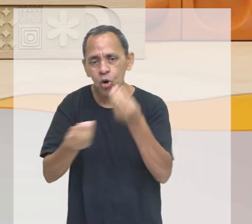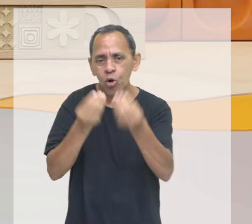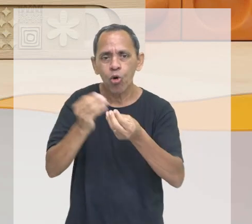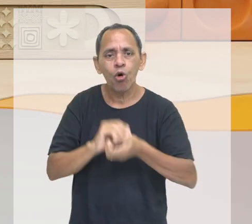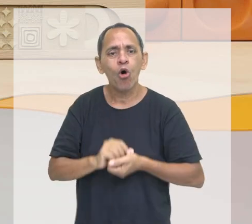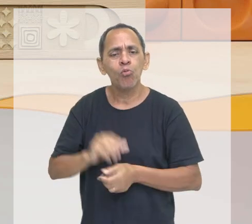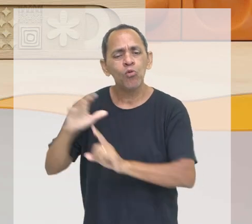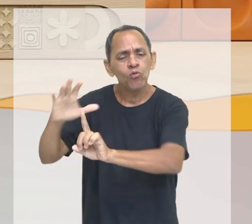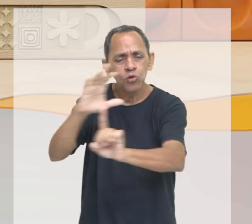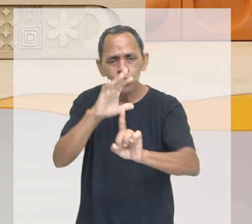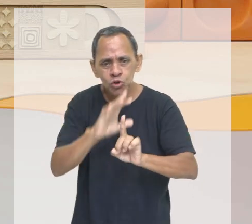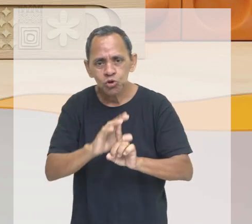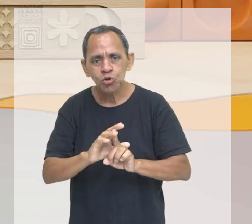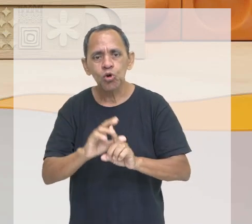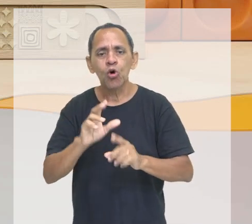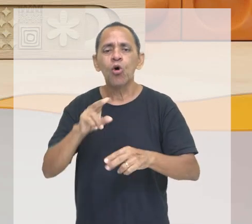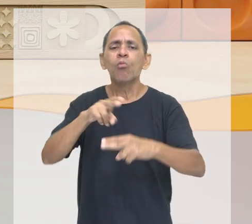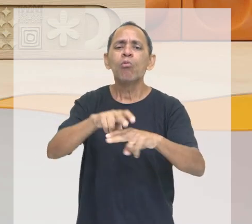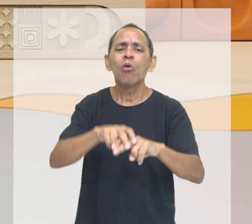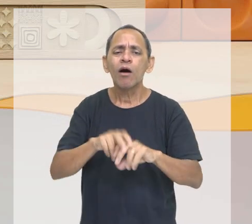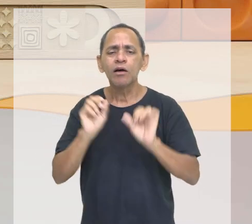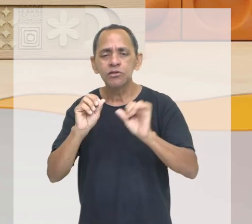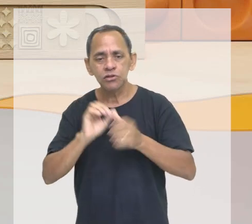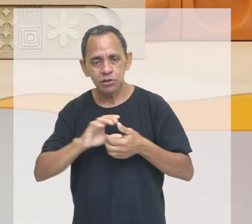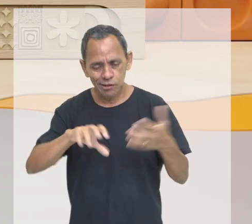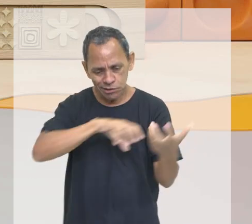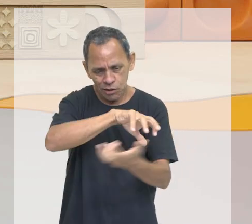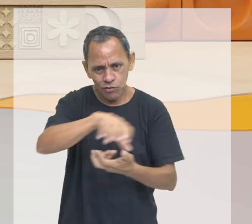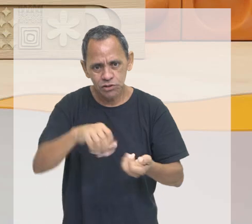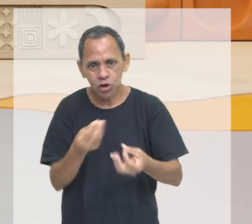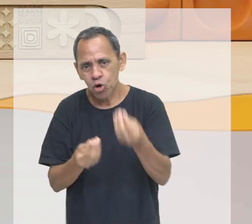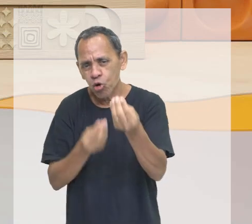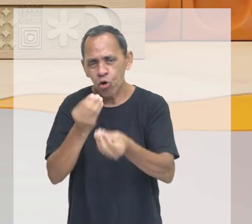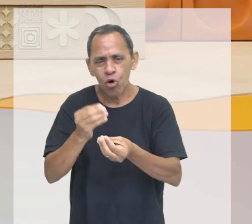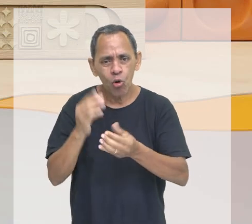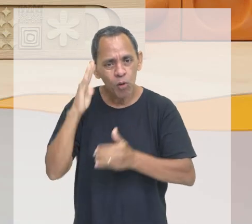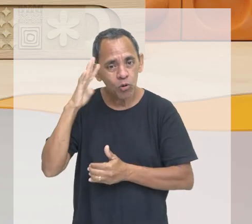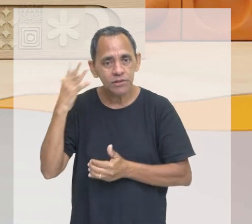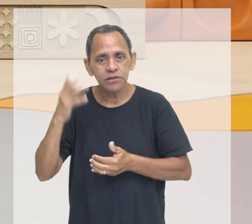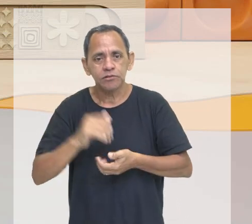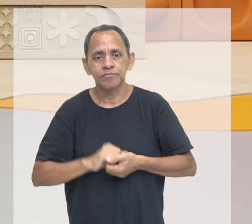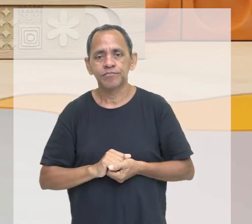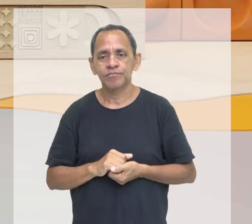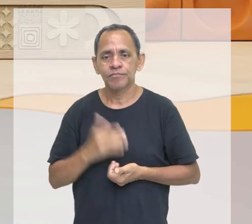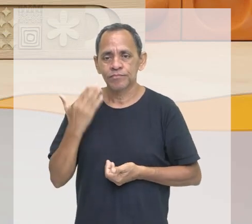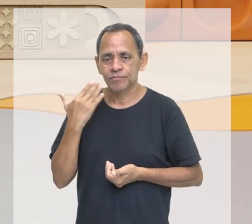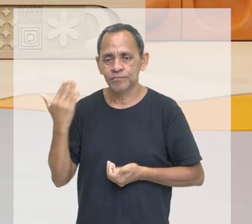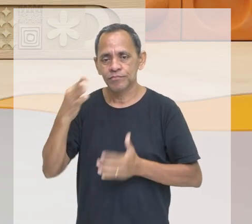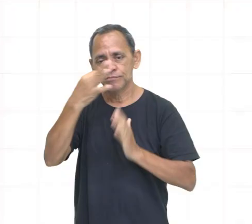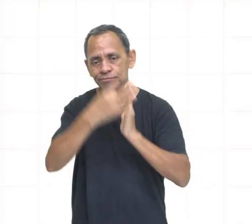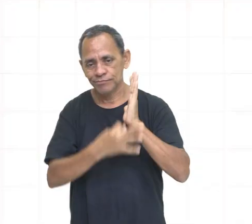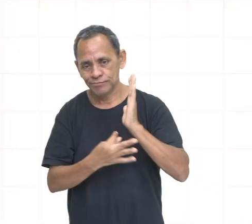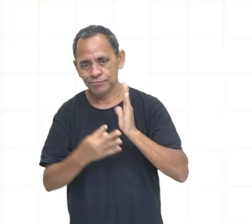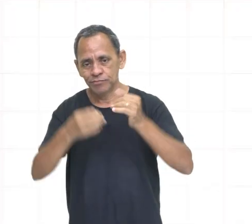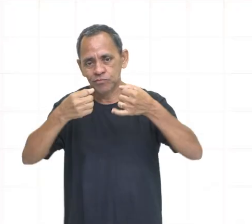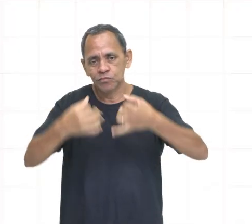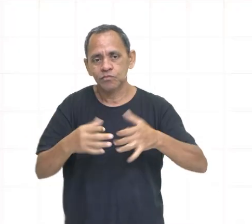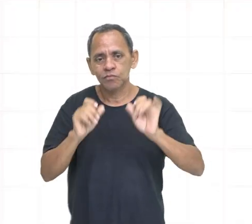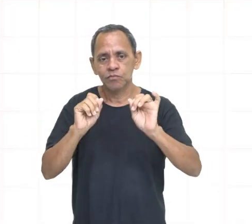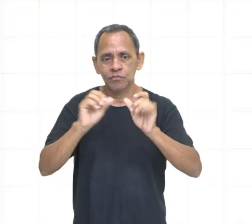revolução e, principalmente, quais foram os desdobramentos dessa revolução. Vamos ao texto. Vamos lá, galera.